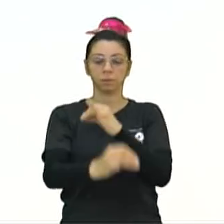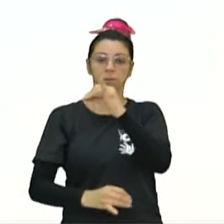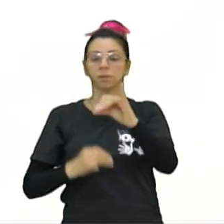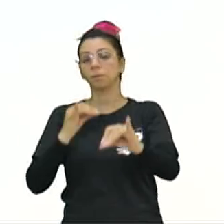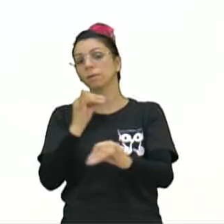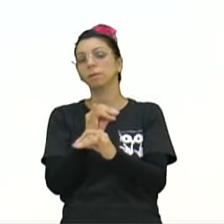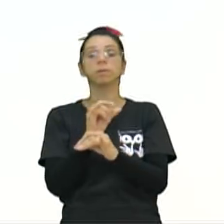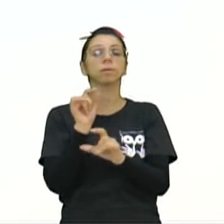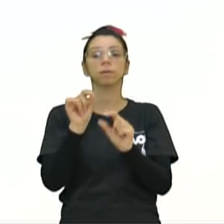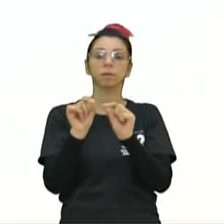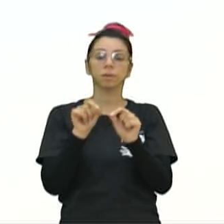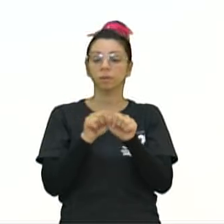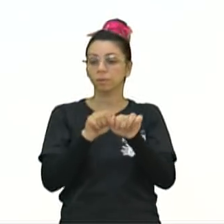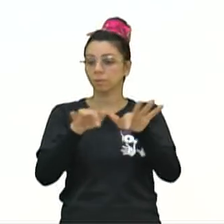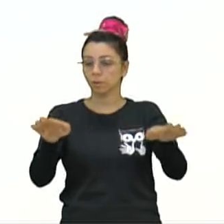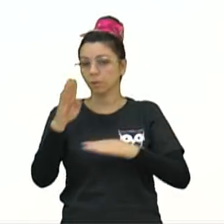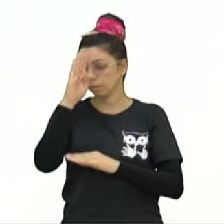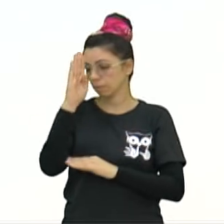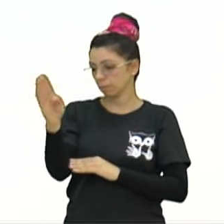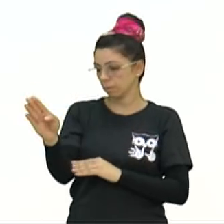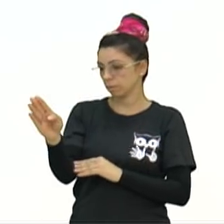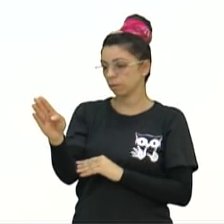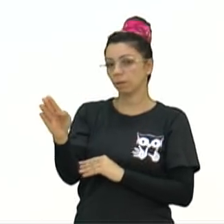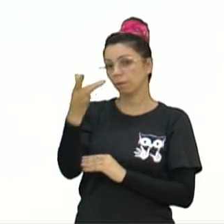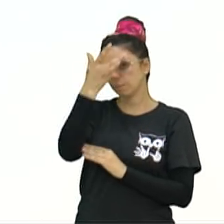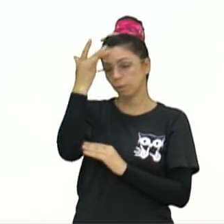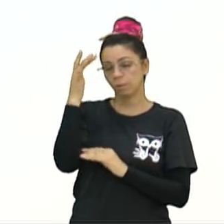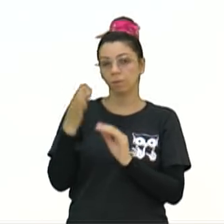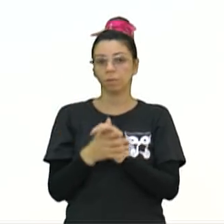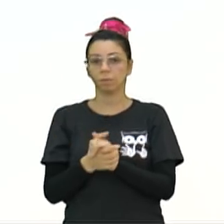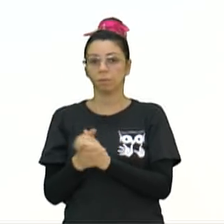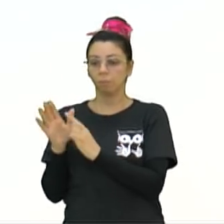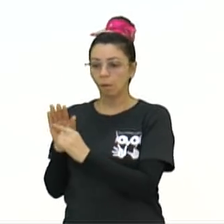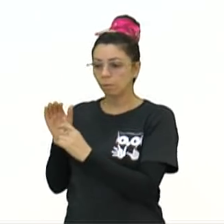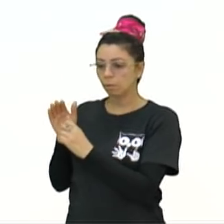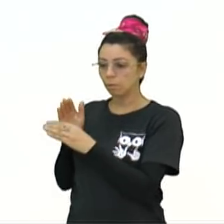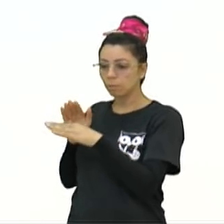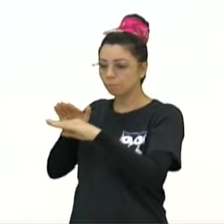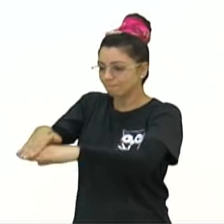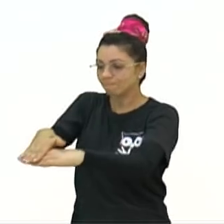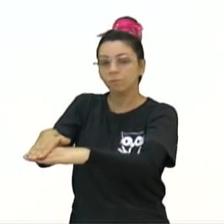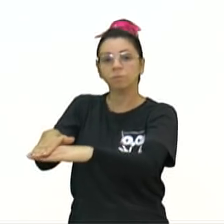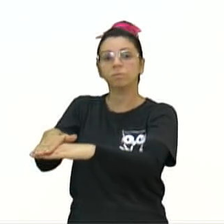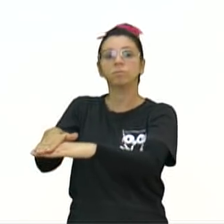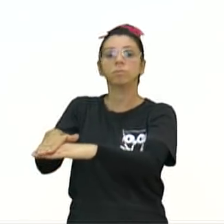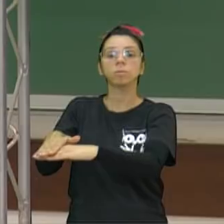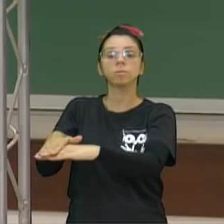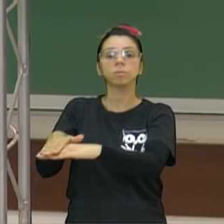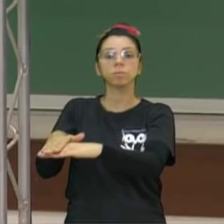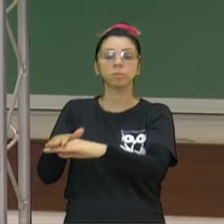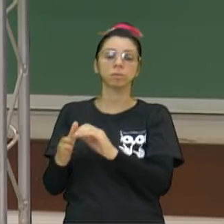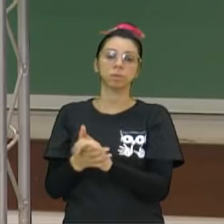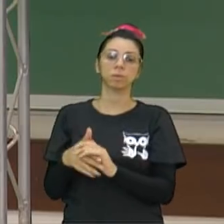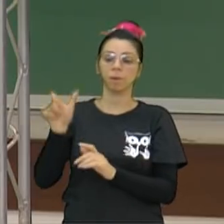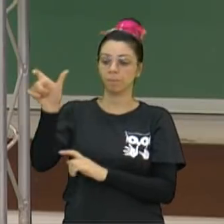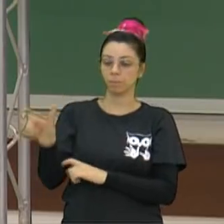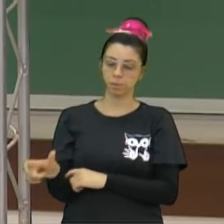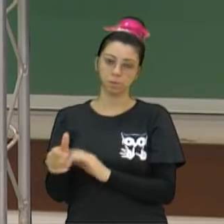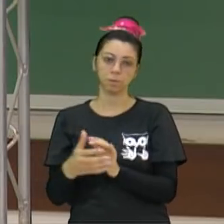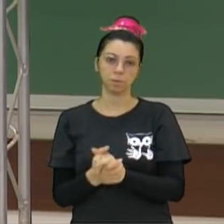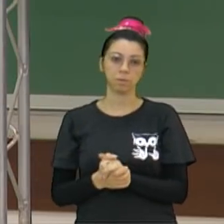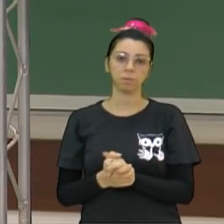é direcionada a alguém para intimidar, humilhar ou maltratar essa pessoa, certo? Então, são as